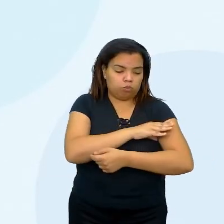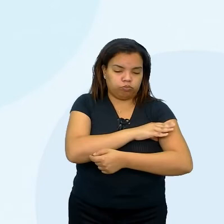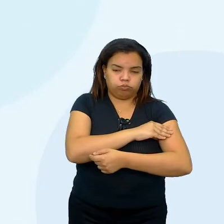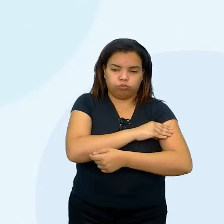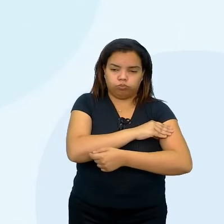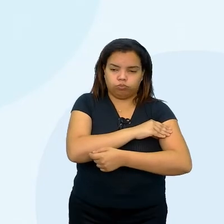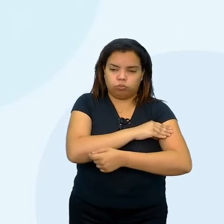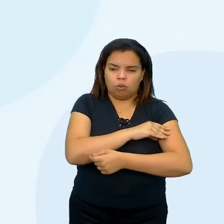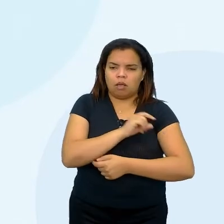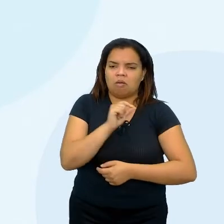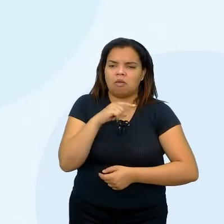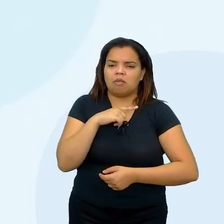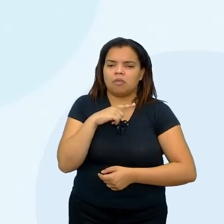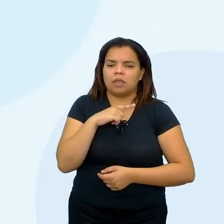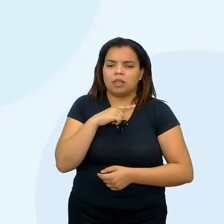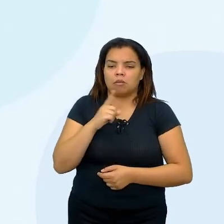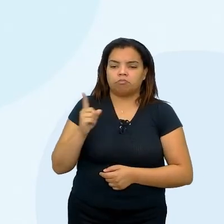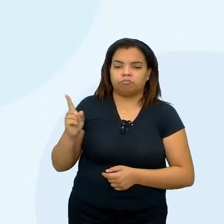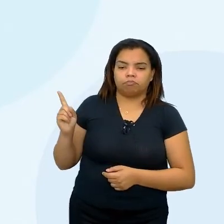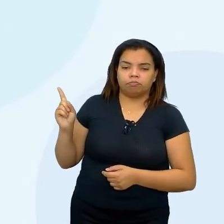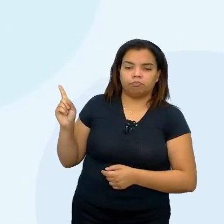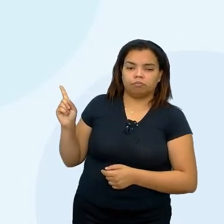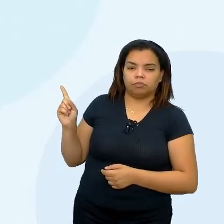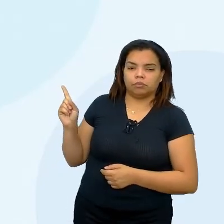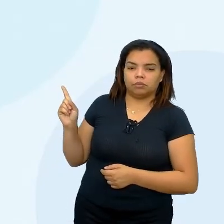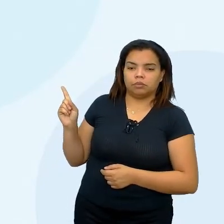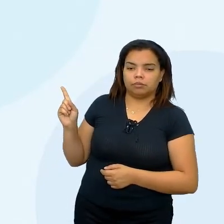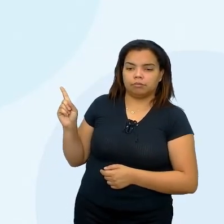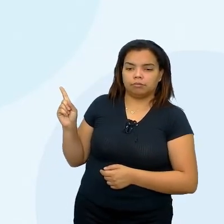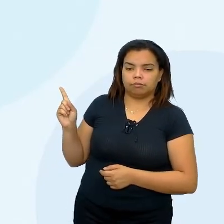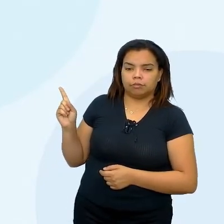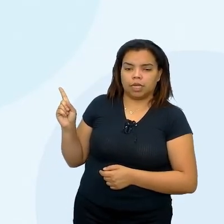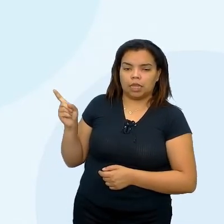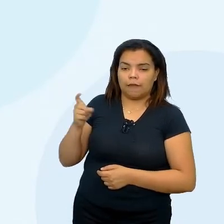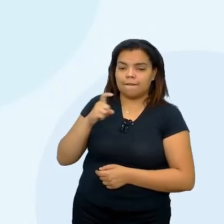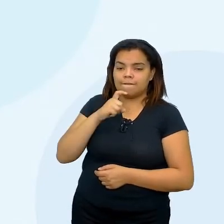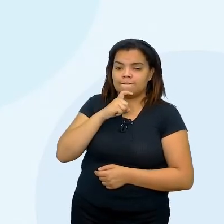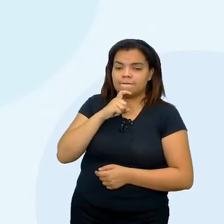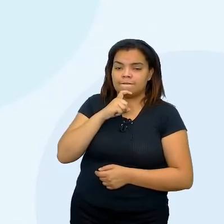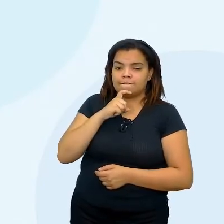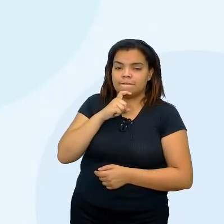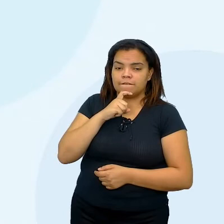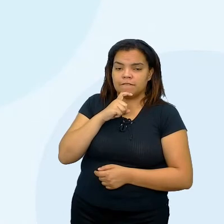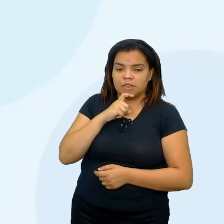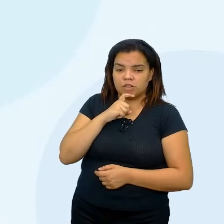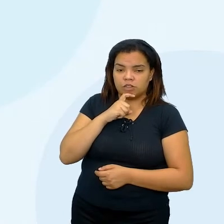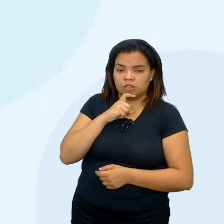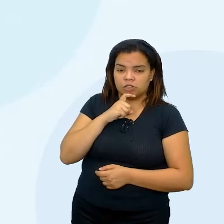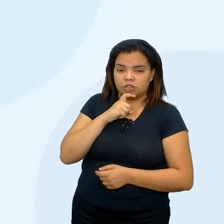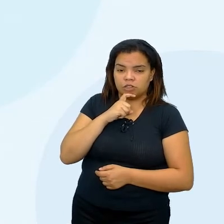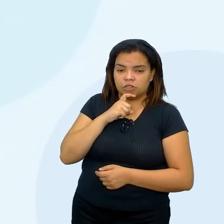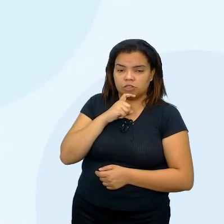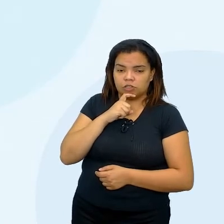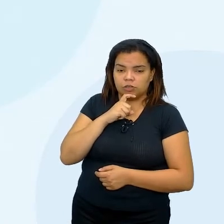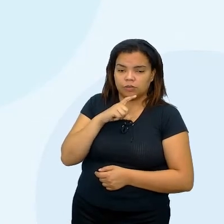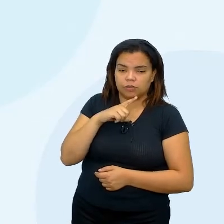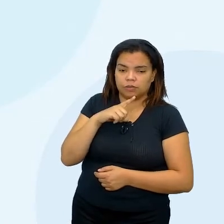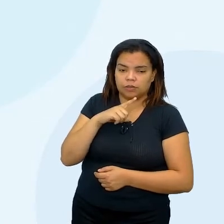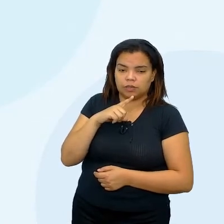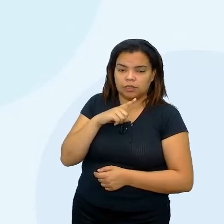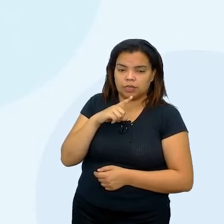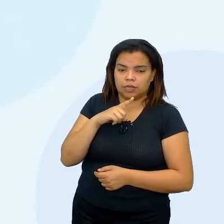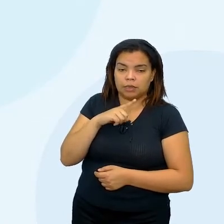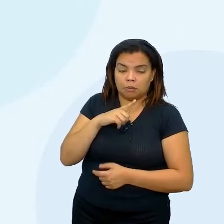olhar essa figura, a distrofina é o que está em verde. Aqui eu tenho a musculatura normal, então eu tenho